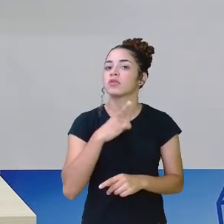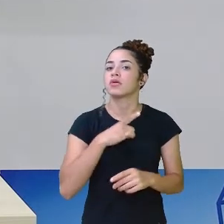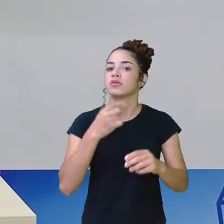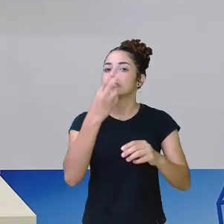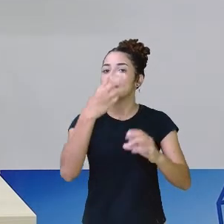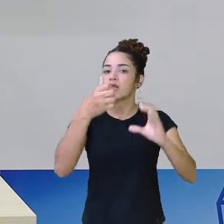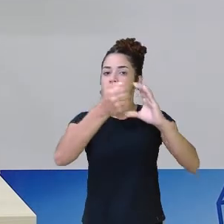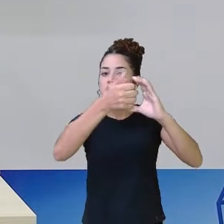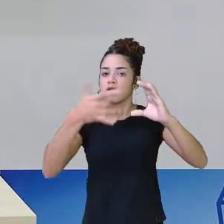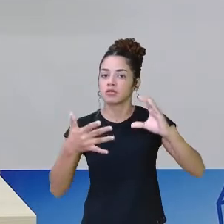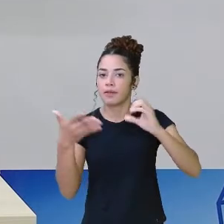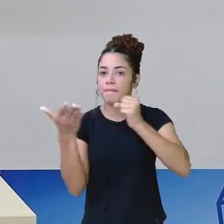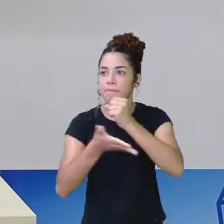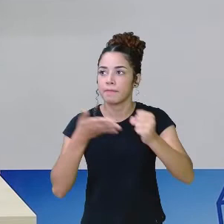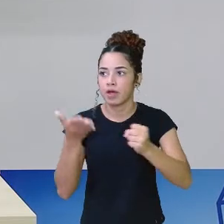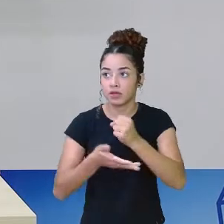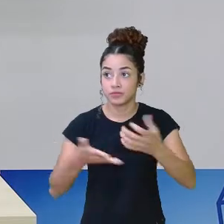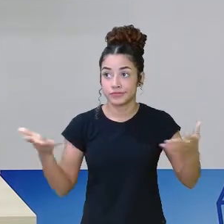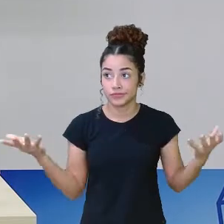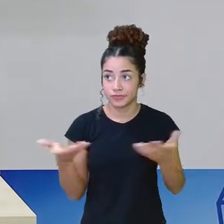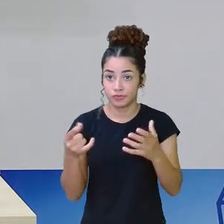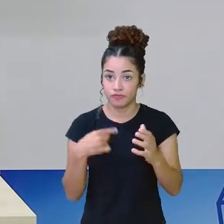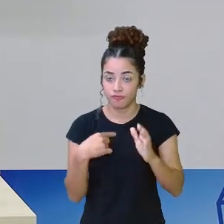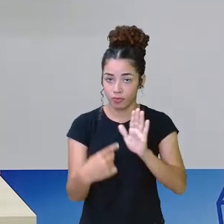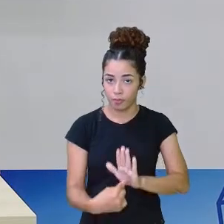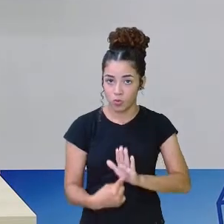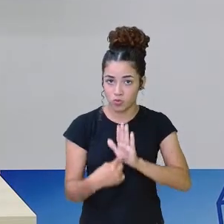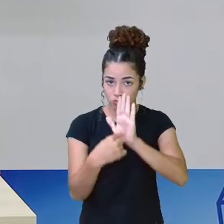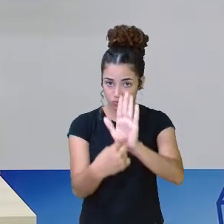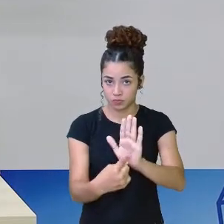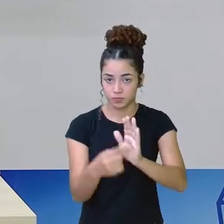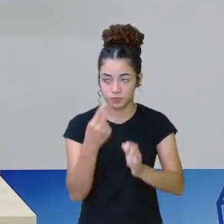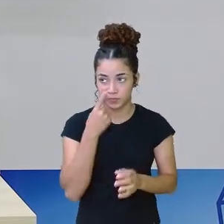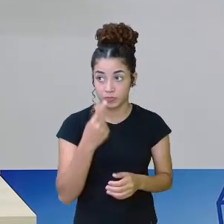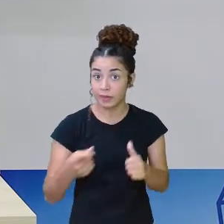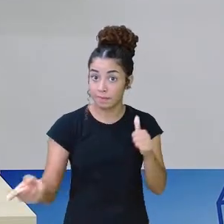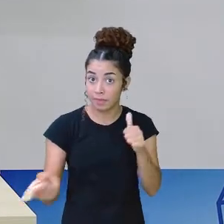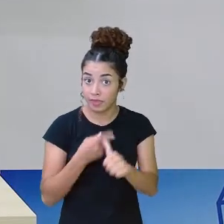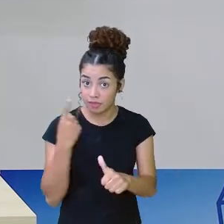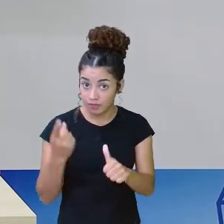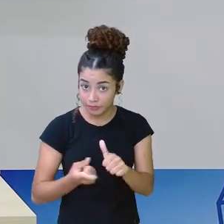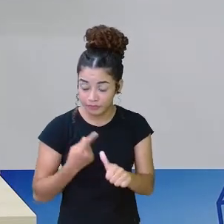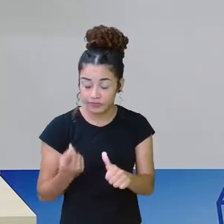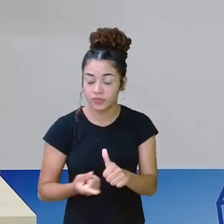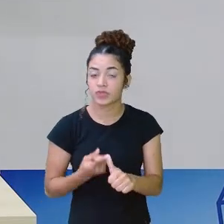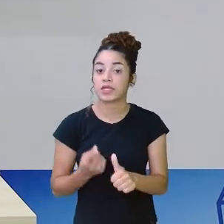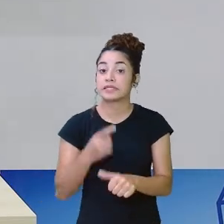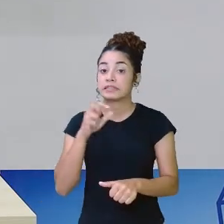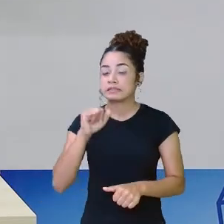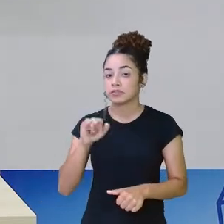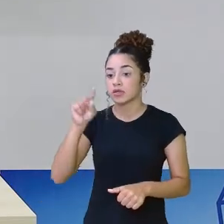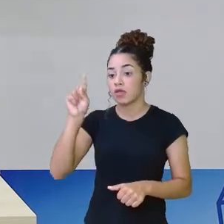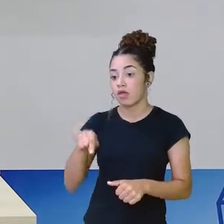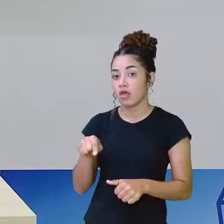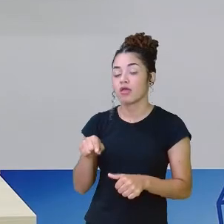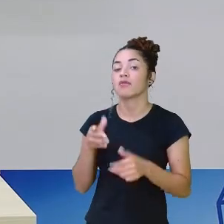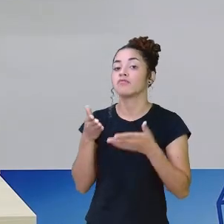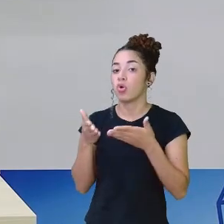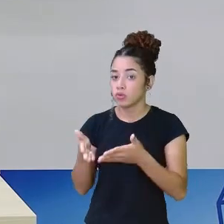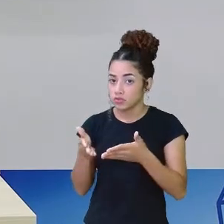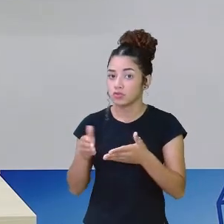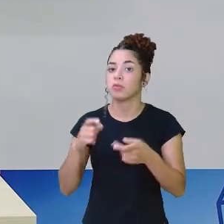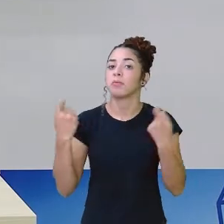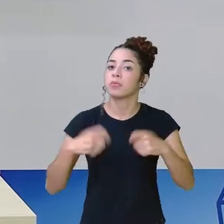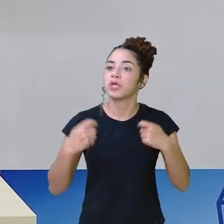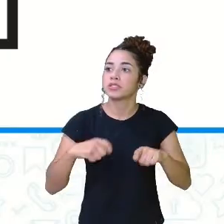para os polígonos que eu vou mostrar para vocês agora. Primeiramente, para ser polígono, a minha figura